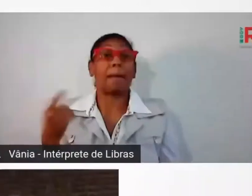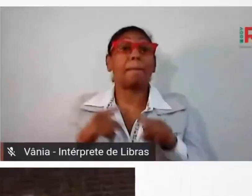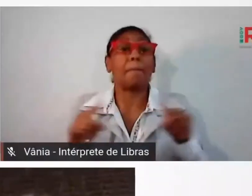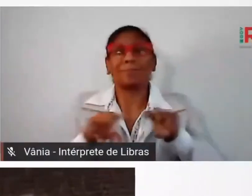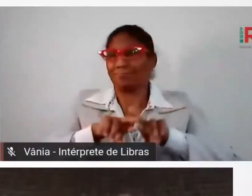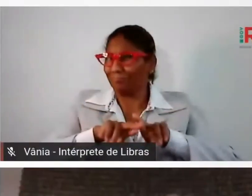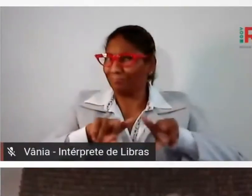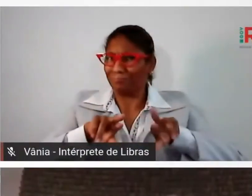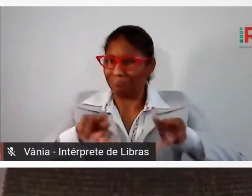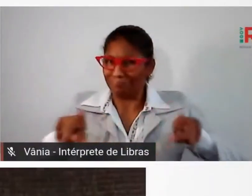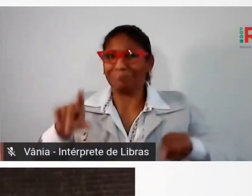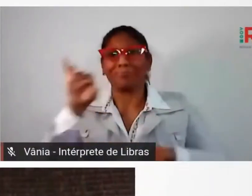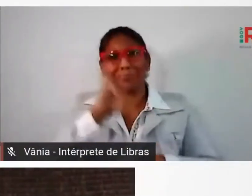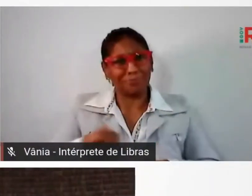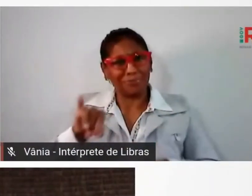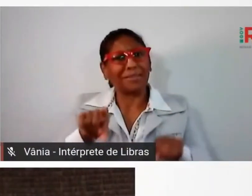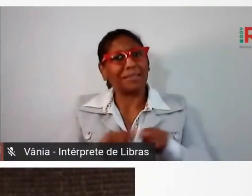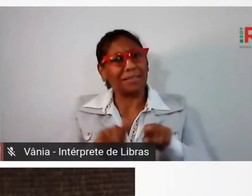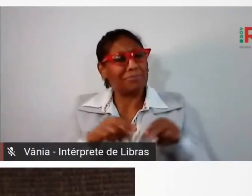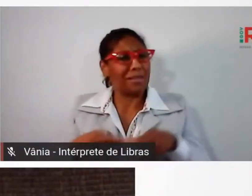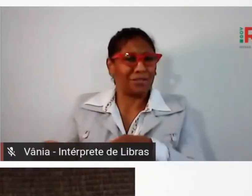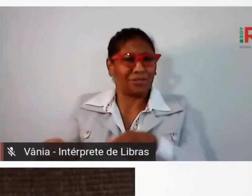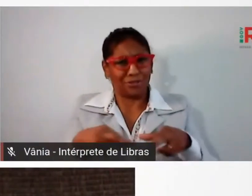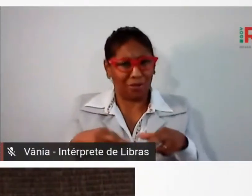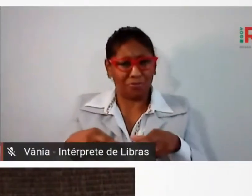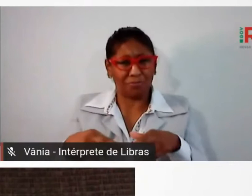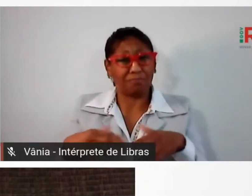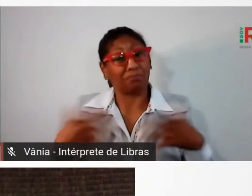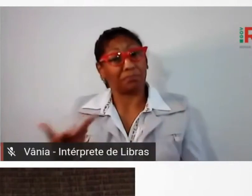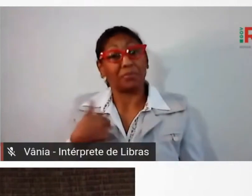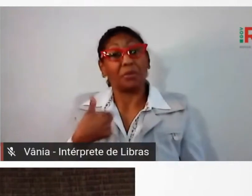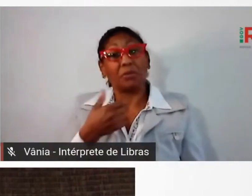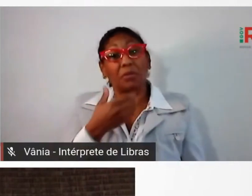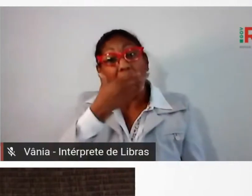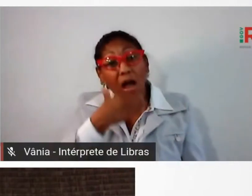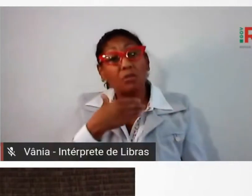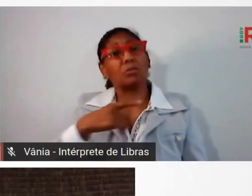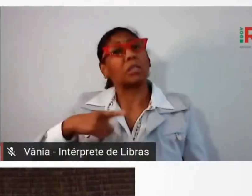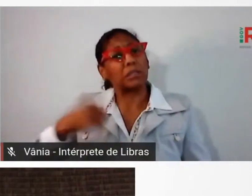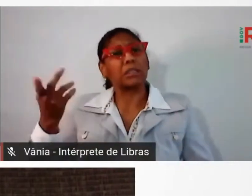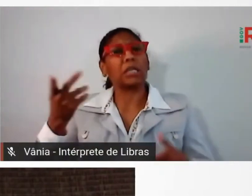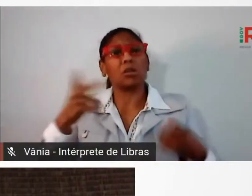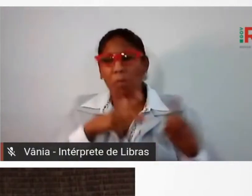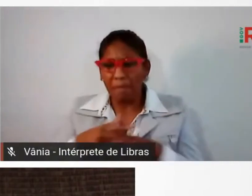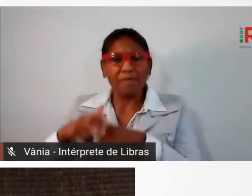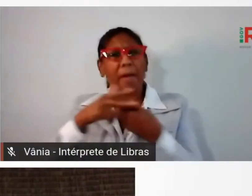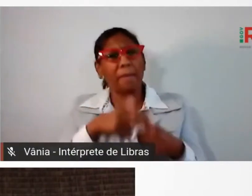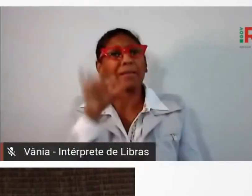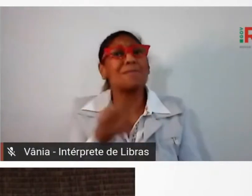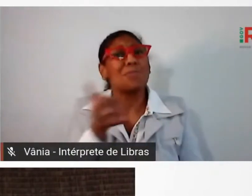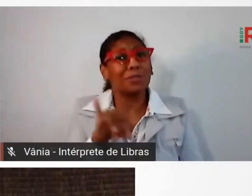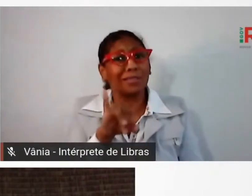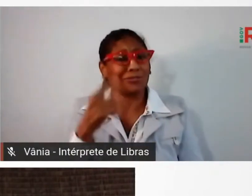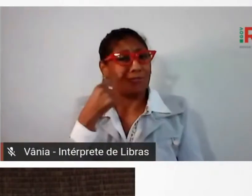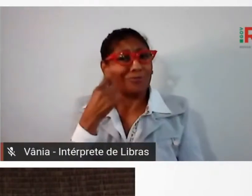heterogeneidade bem significativa também entre as regiões. Então, eu acho que isso é também uma ferramenta para os gestores, ainda mais agora que a